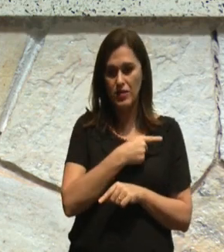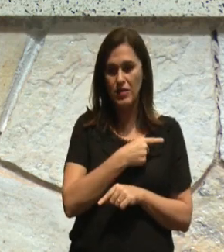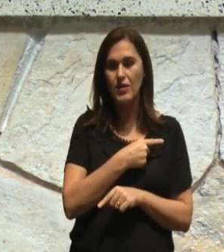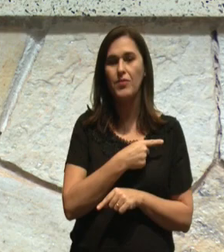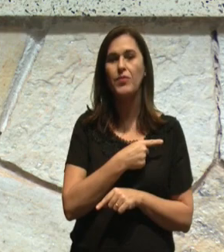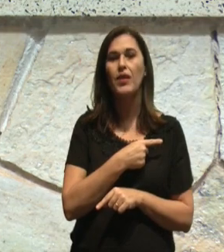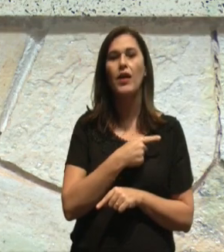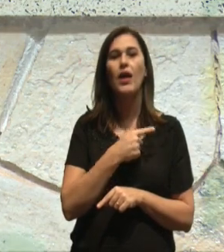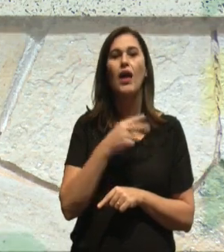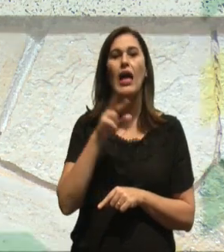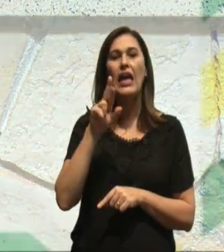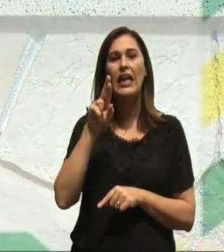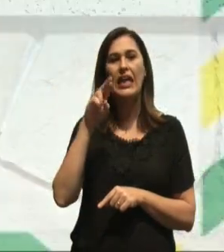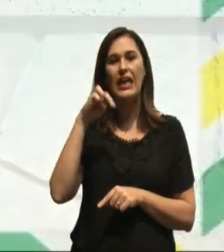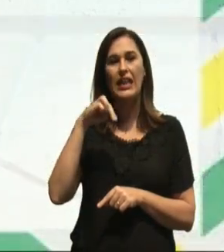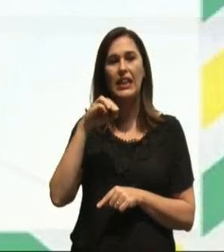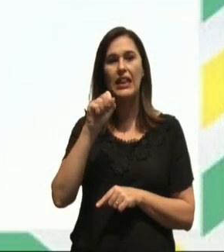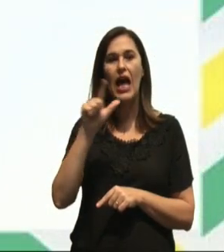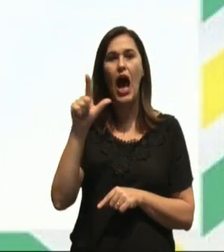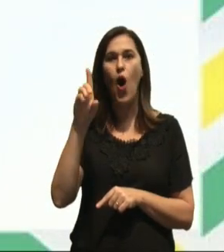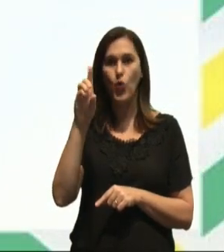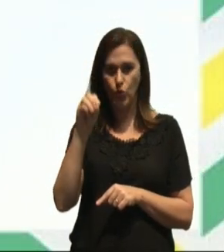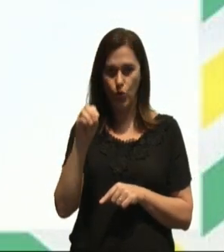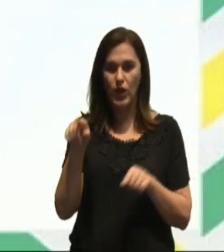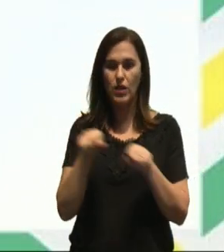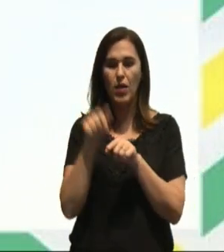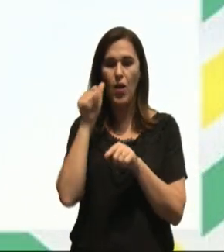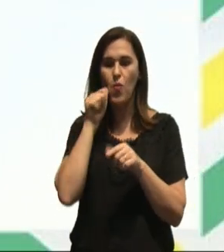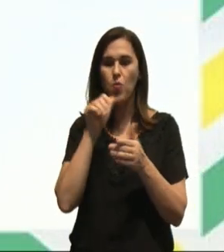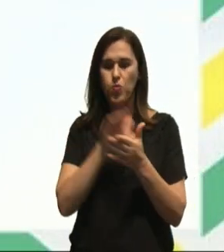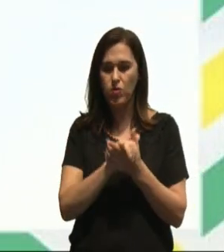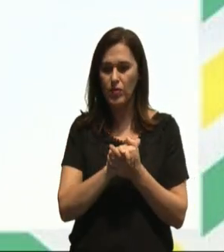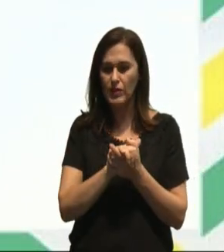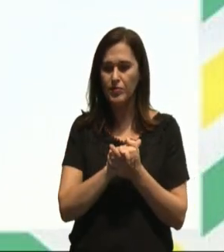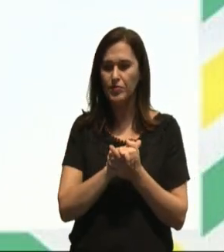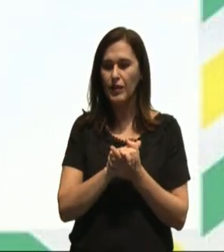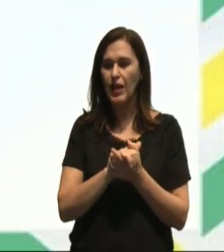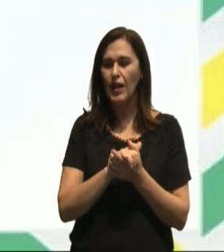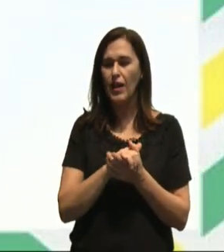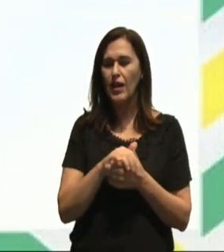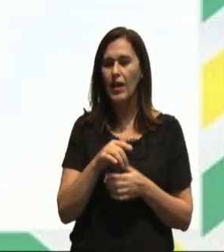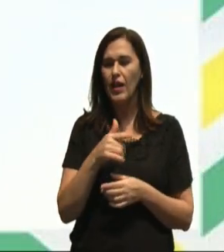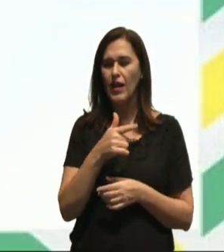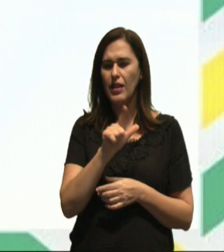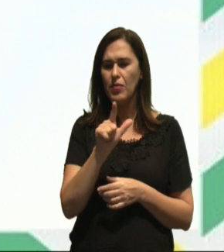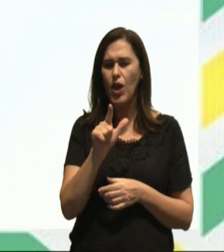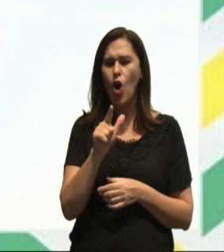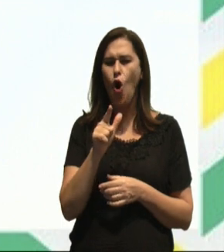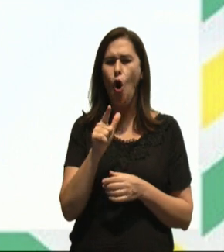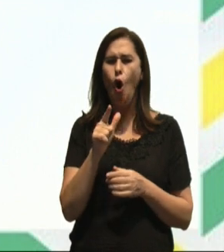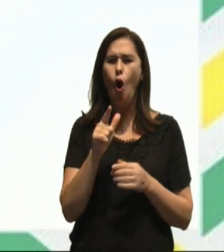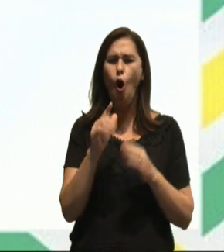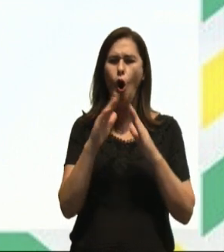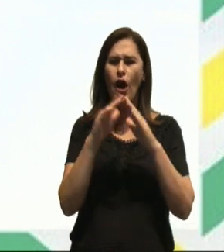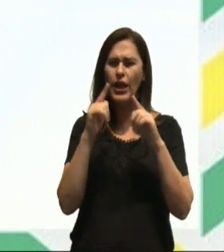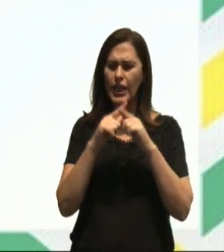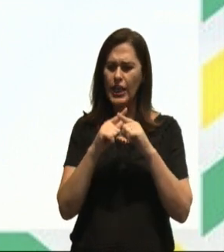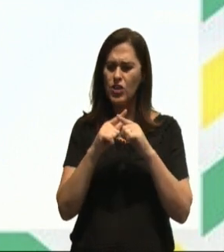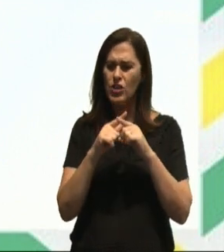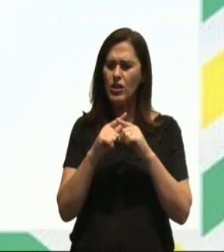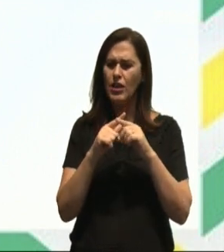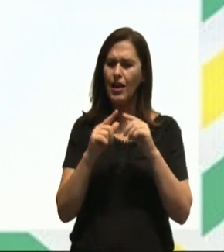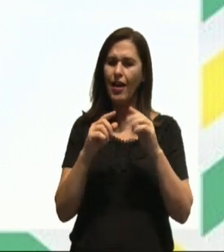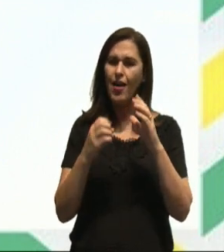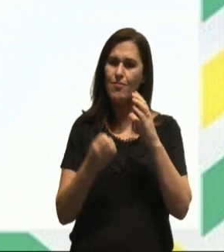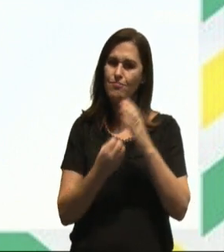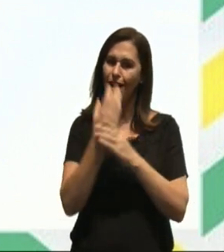Gudrun, e também pela igreja na aldeia do Salto. A igreja foi inaugurada agora no dia 15 de março, uma